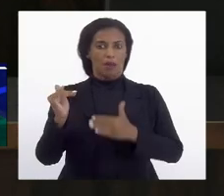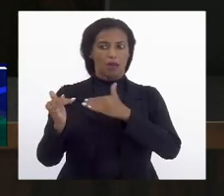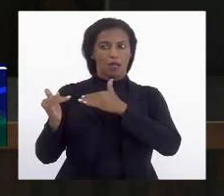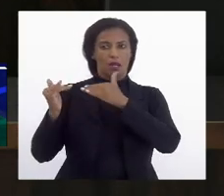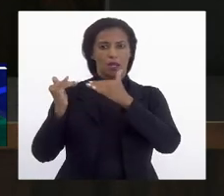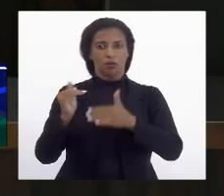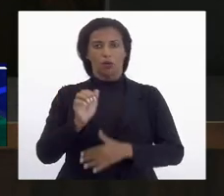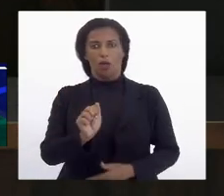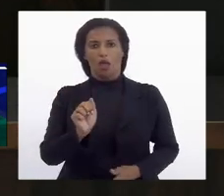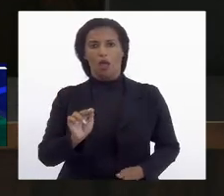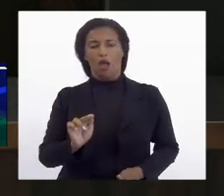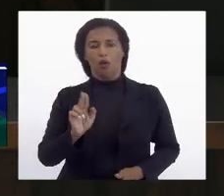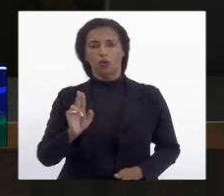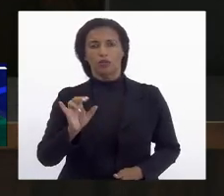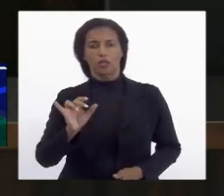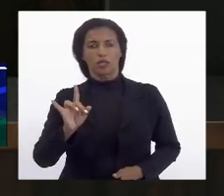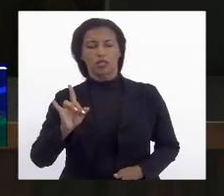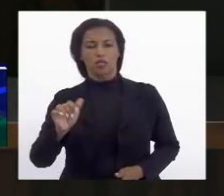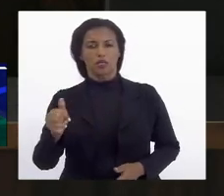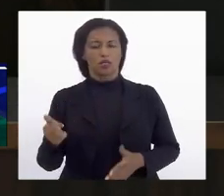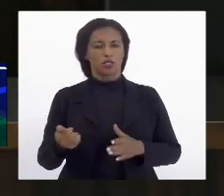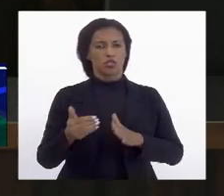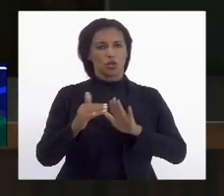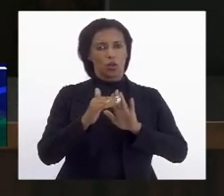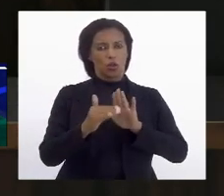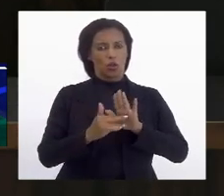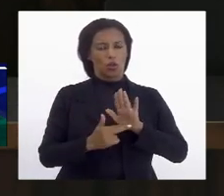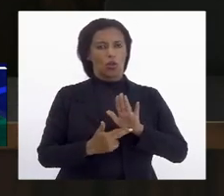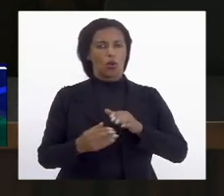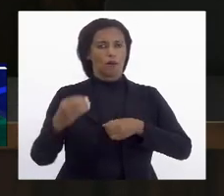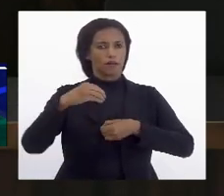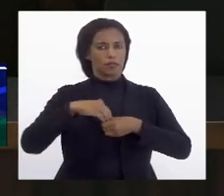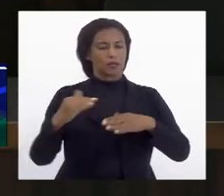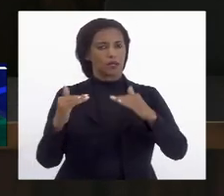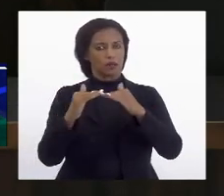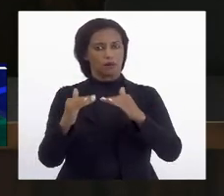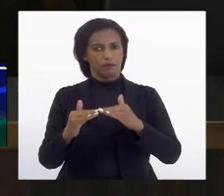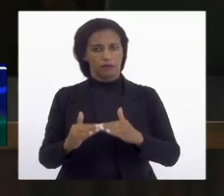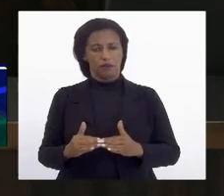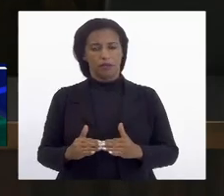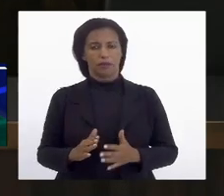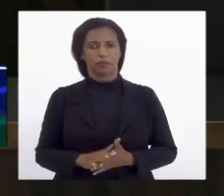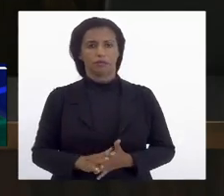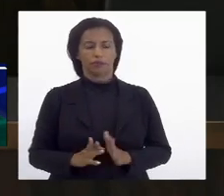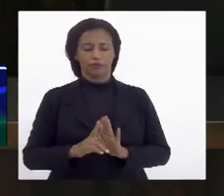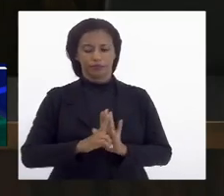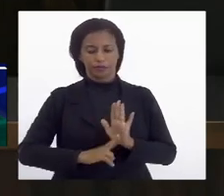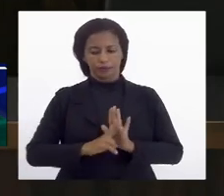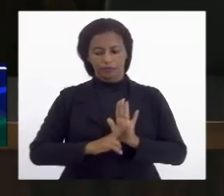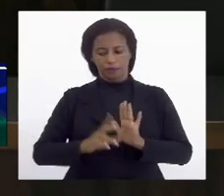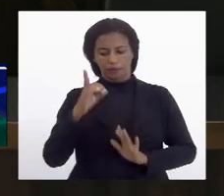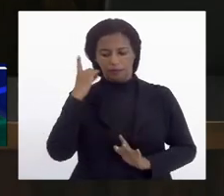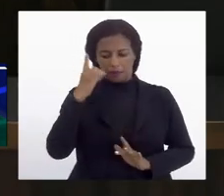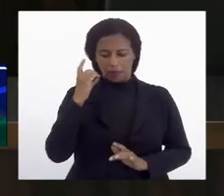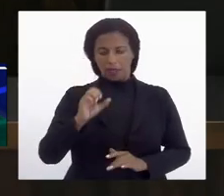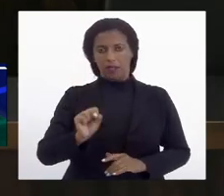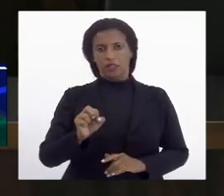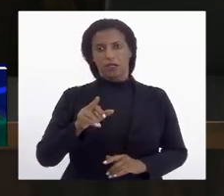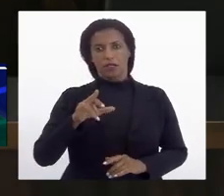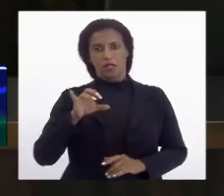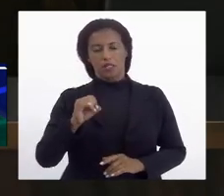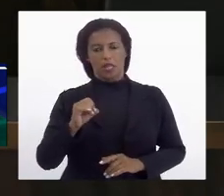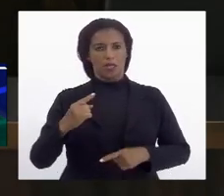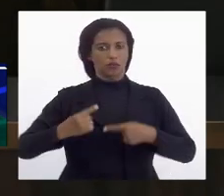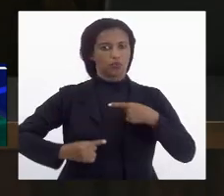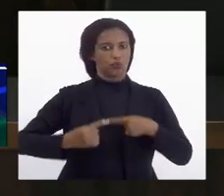Neto pareceres da comissão de normas internas e proposições externas favoráveis relatou o deputado Sérgio Fernandes